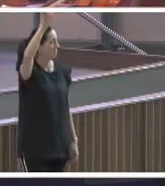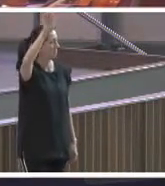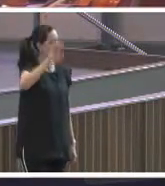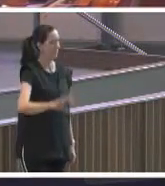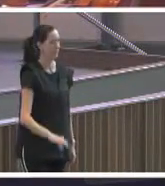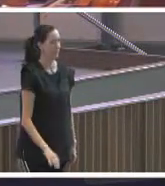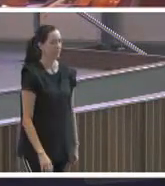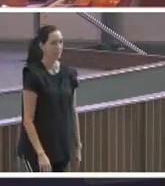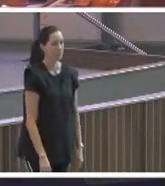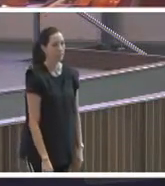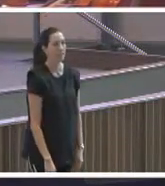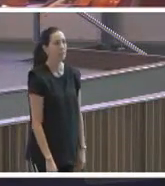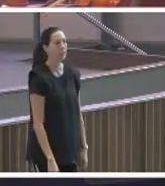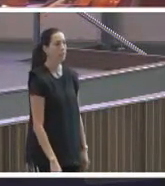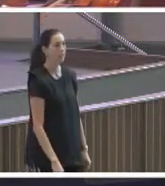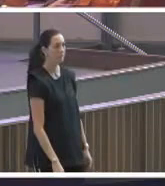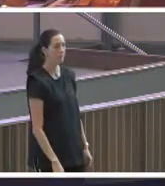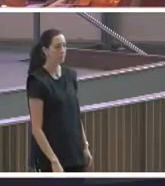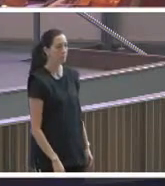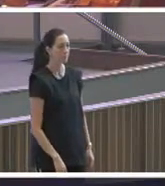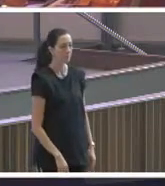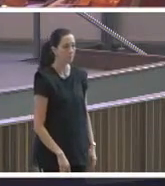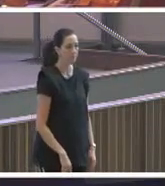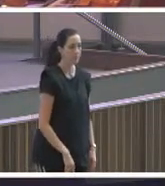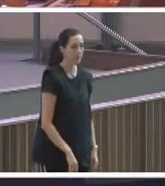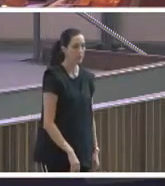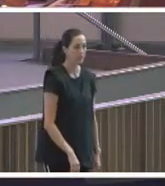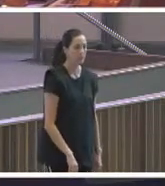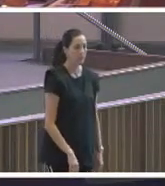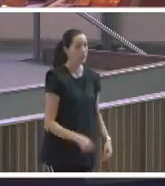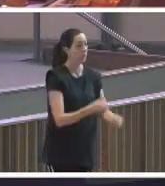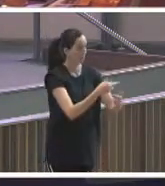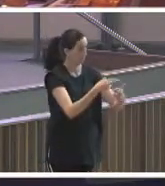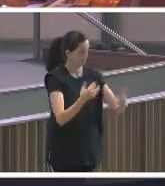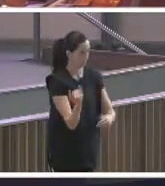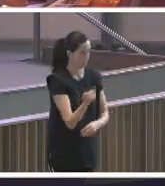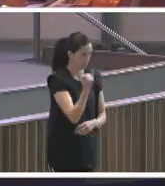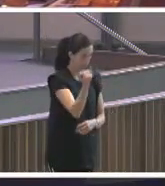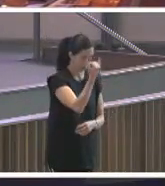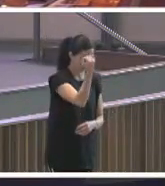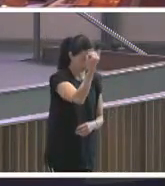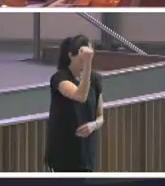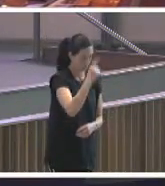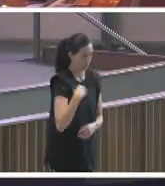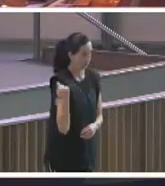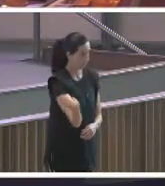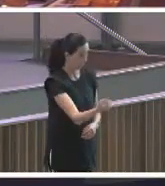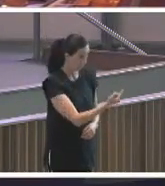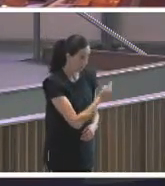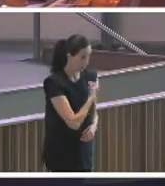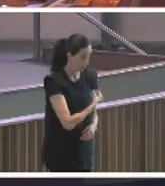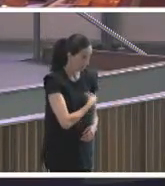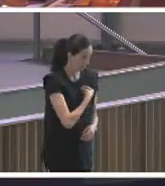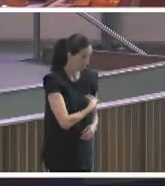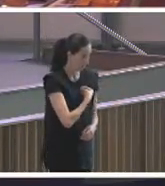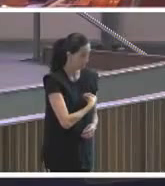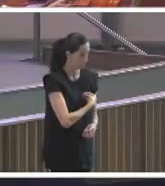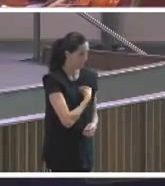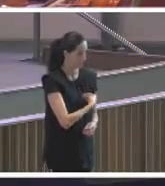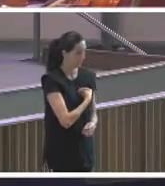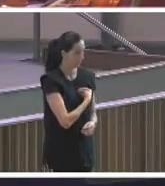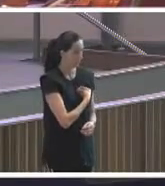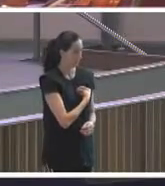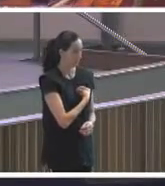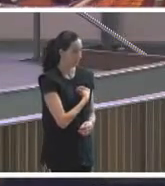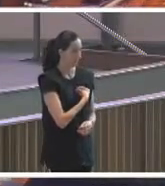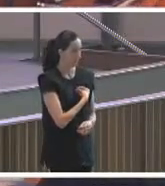Uma das coisas importantes para nós, porque senão essa palavra vai passar pela nossa cabeça, é a